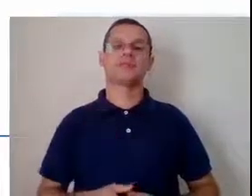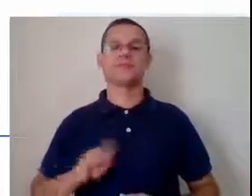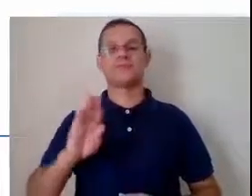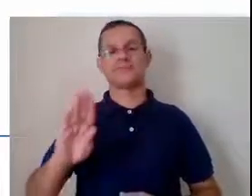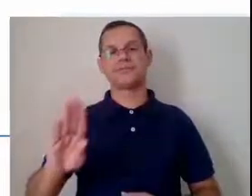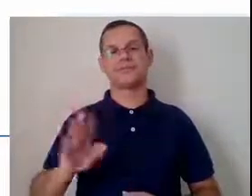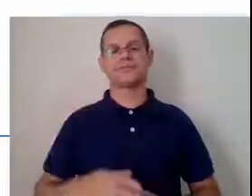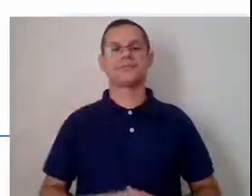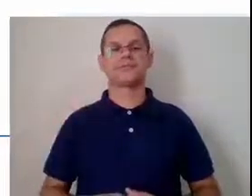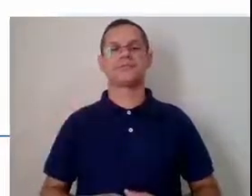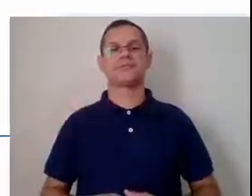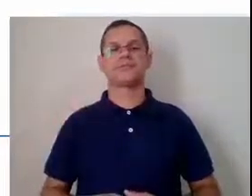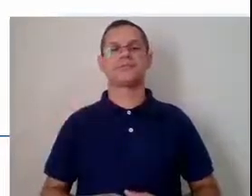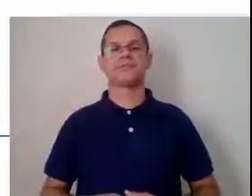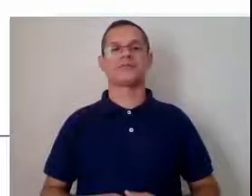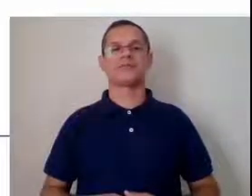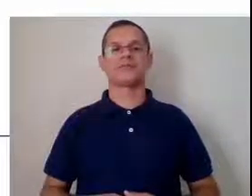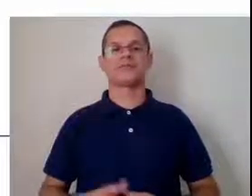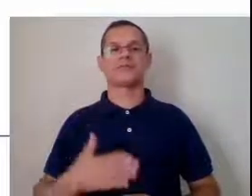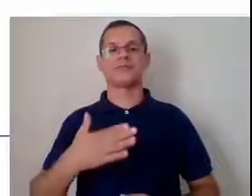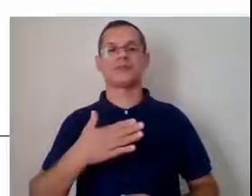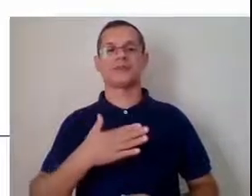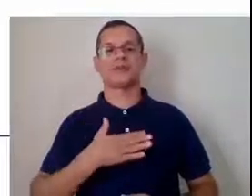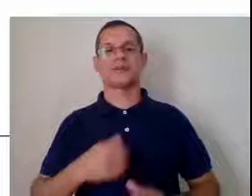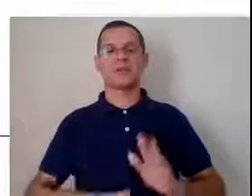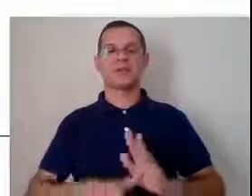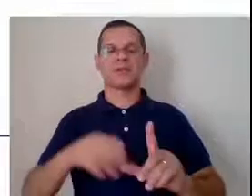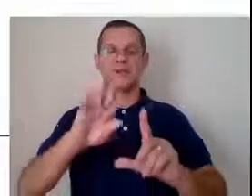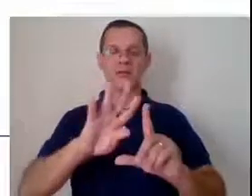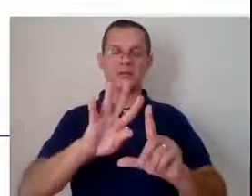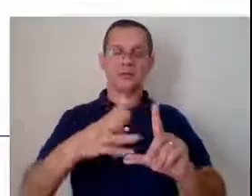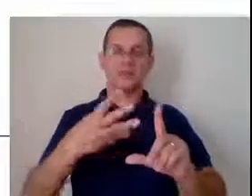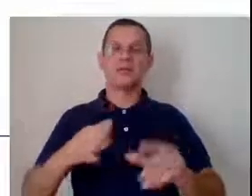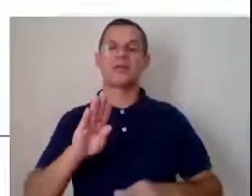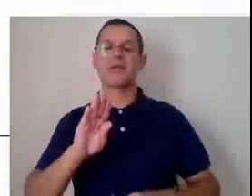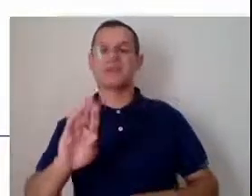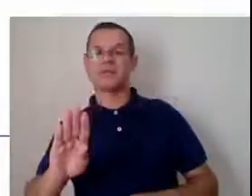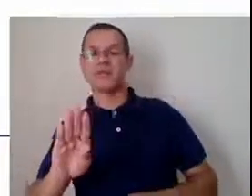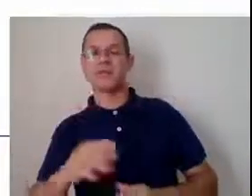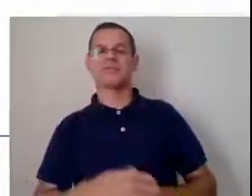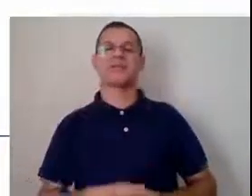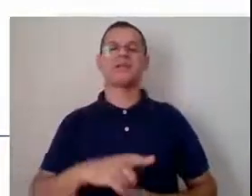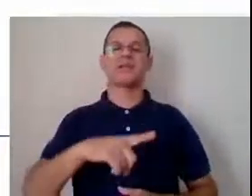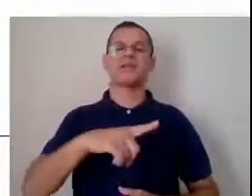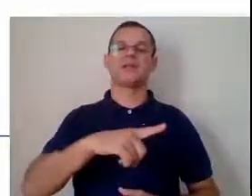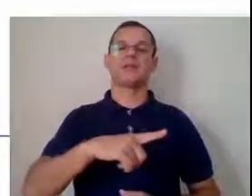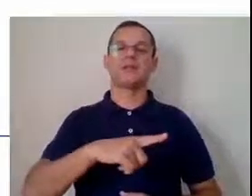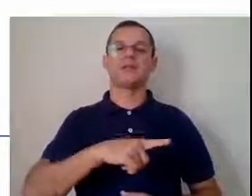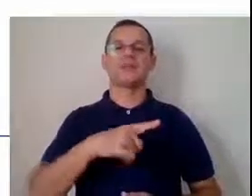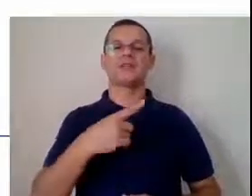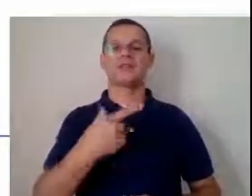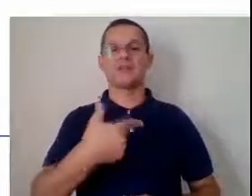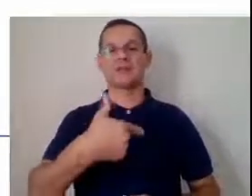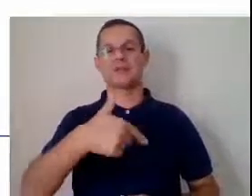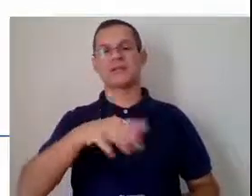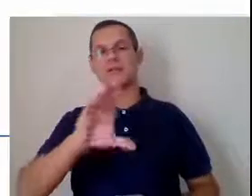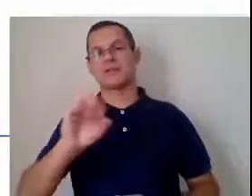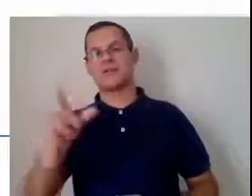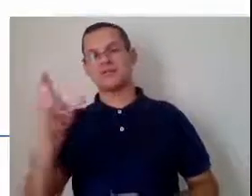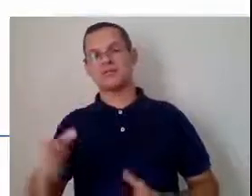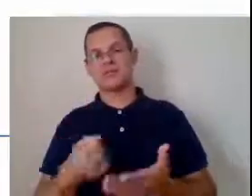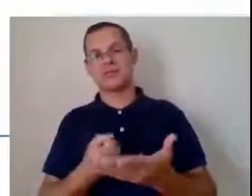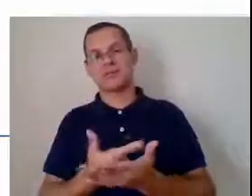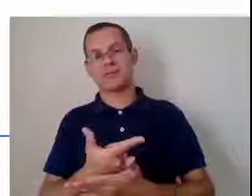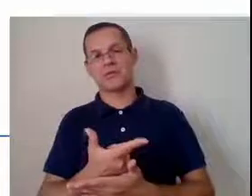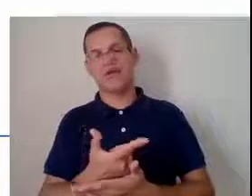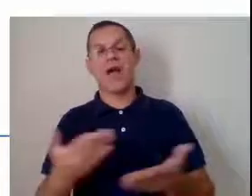B, tá? Lá na minha primeira tabela, eu disse que em B tinham 200 pessoas que